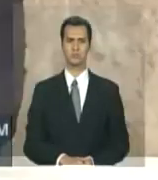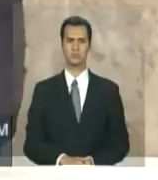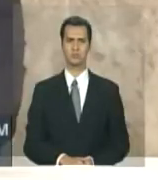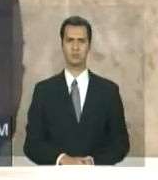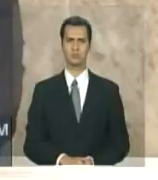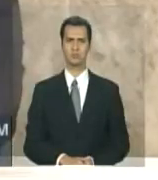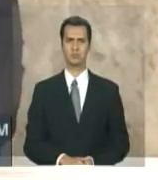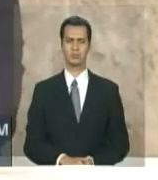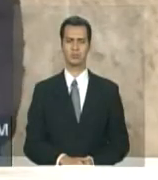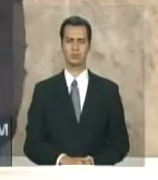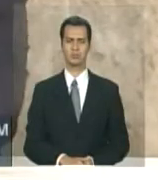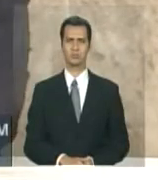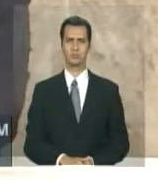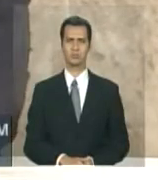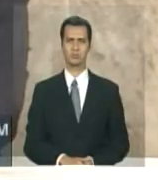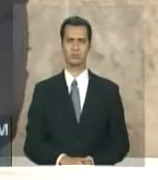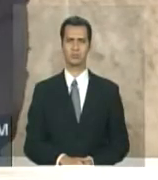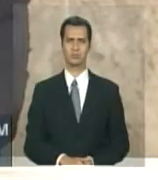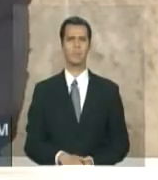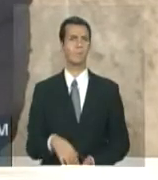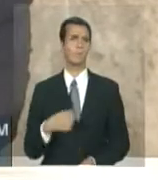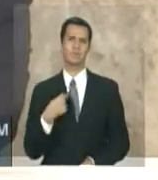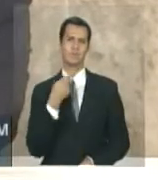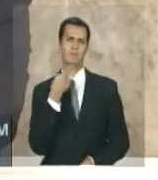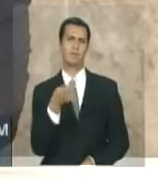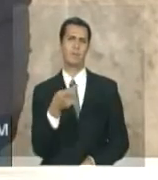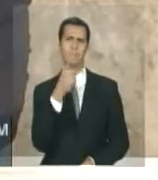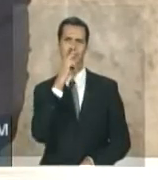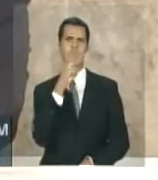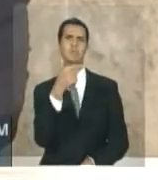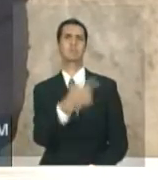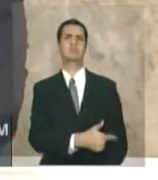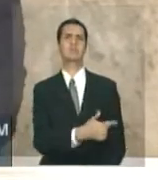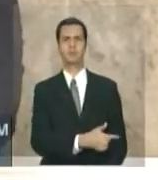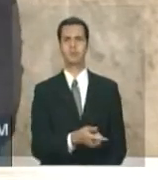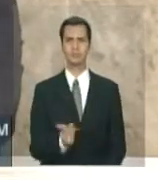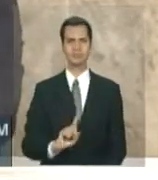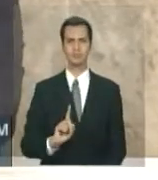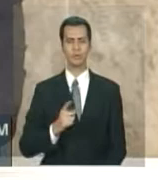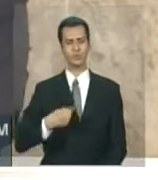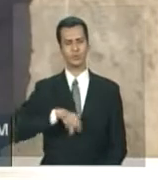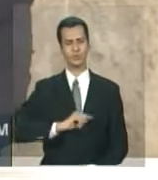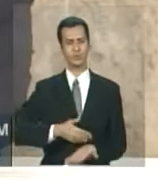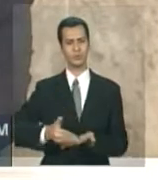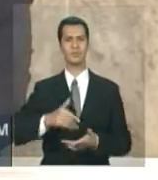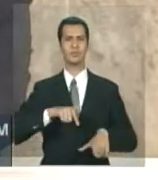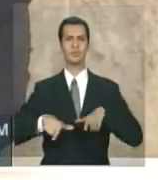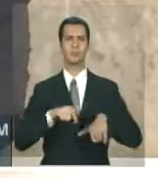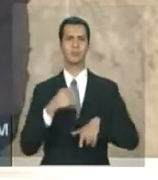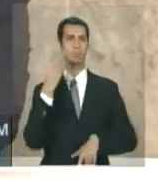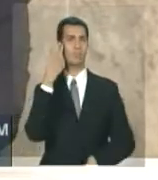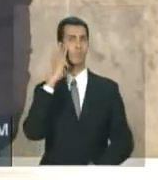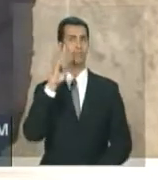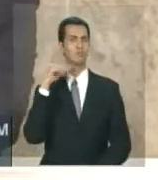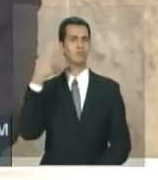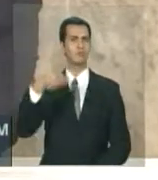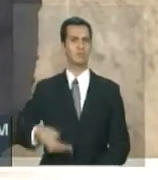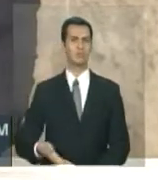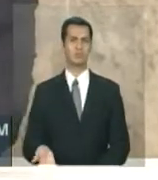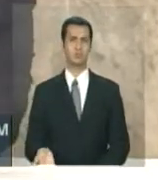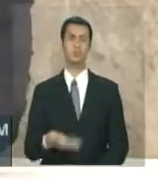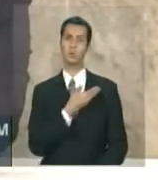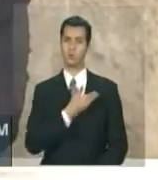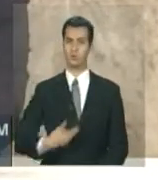Não posso dizer que ficou para o segundo plano se nós estamos trabalhando há 3 dias. Os governos estaduais